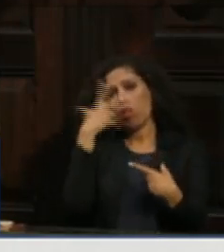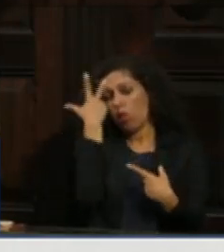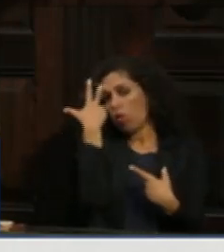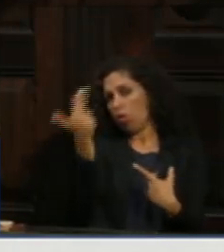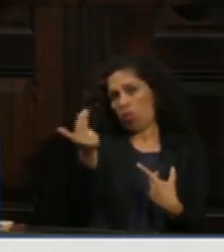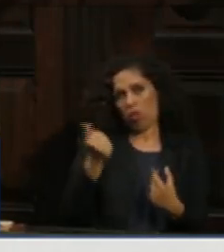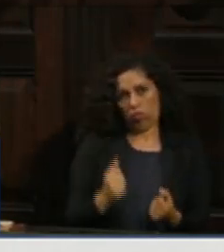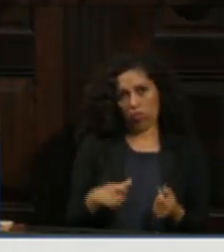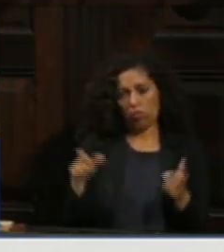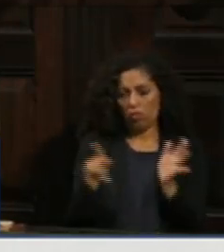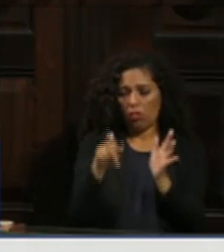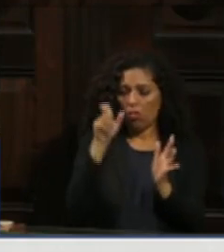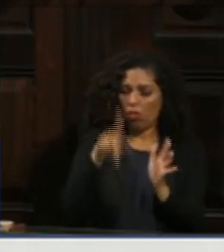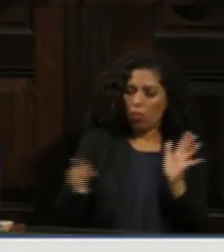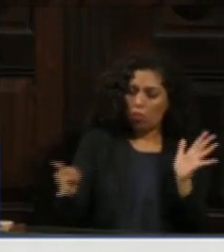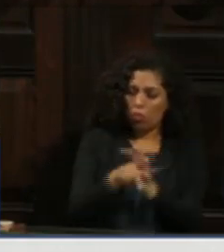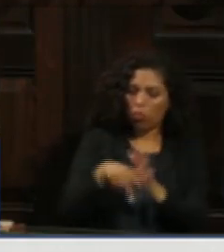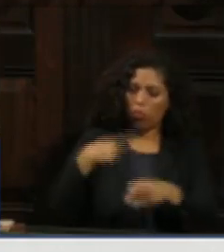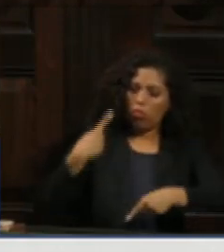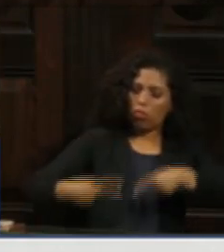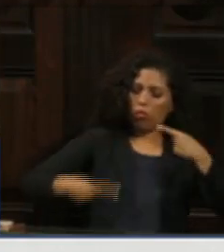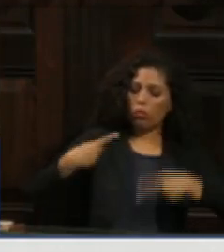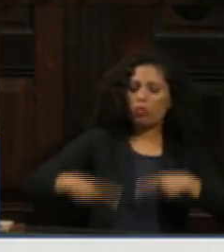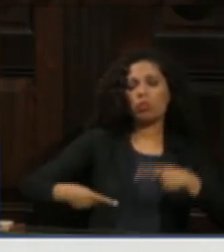Momento que vivemos, senhor presidente,